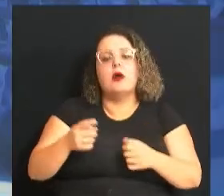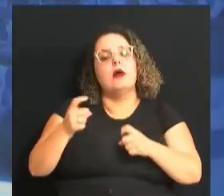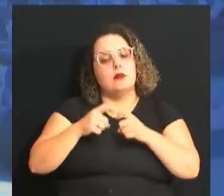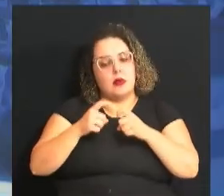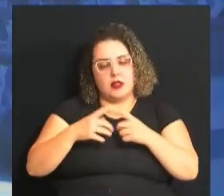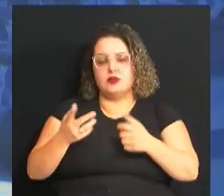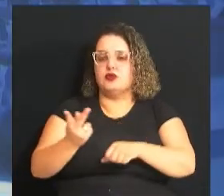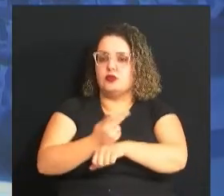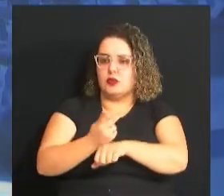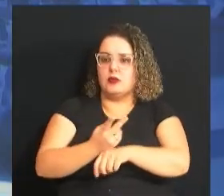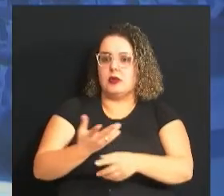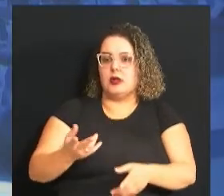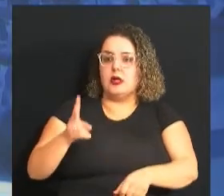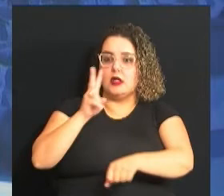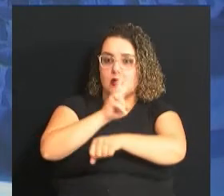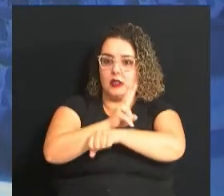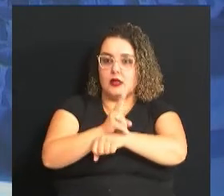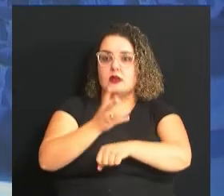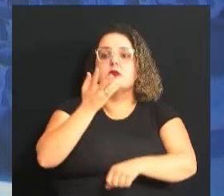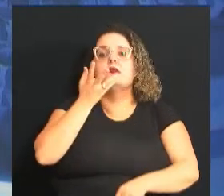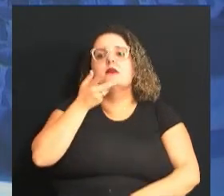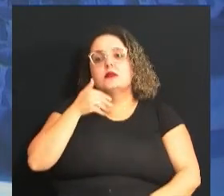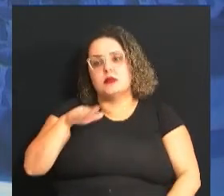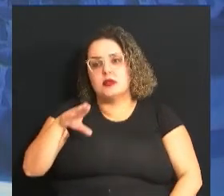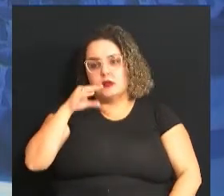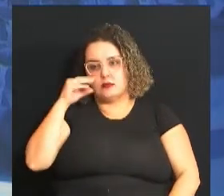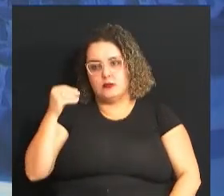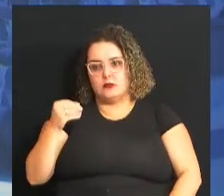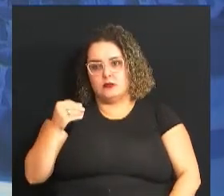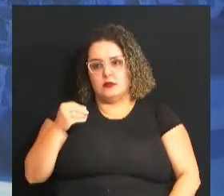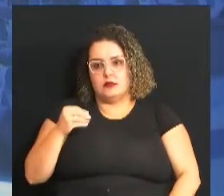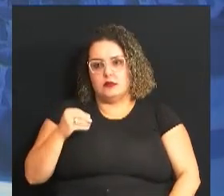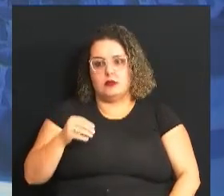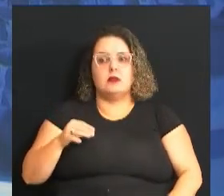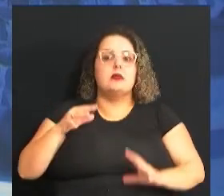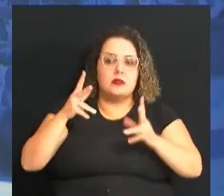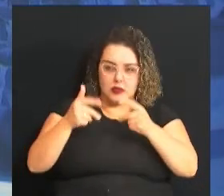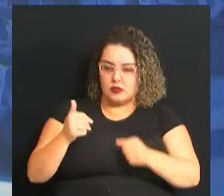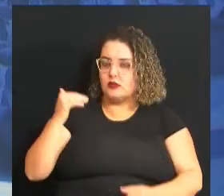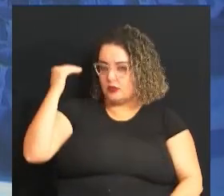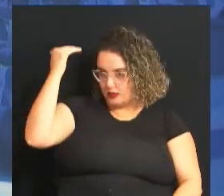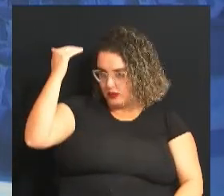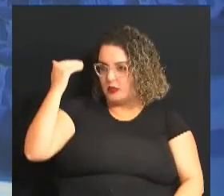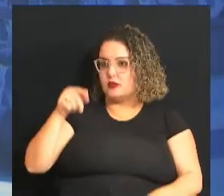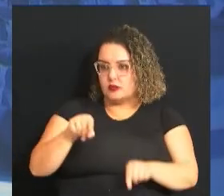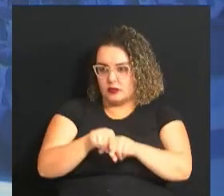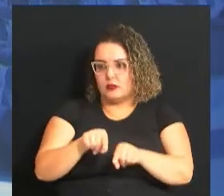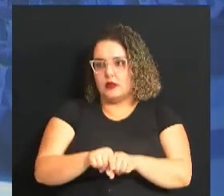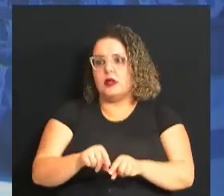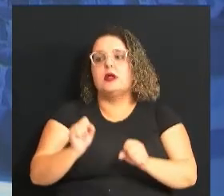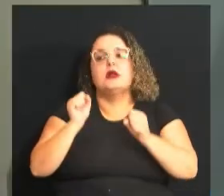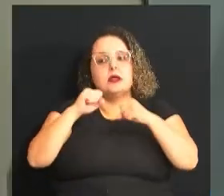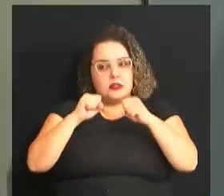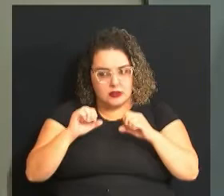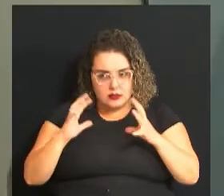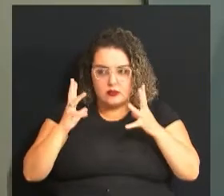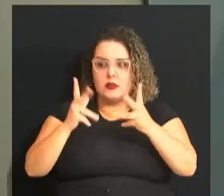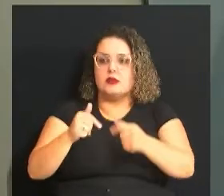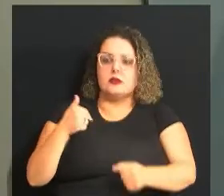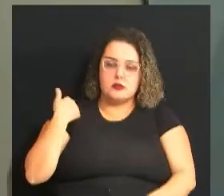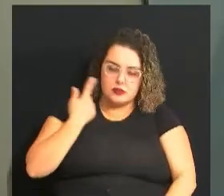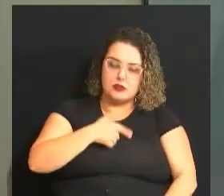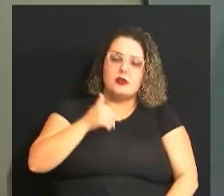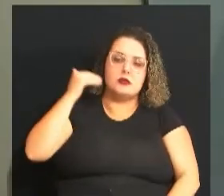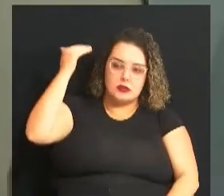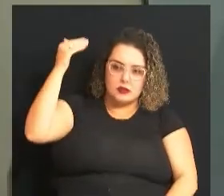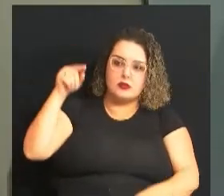cuidados, se disse aí para as crianças, né, adolescentes, vale também para nós adultos? Vale para nós adultos. A